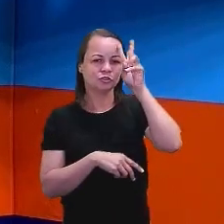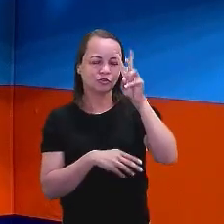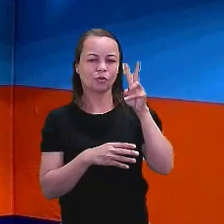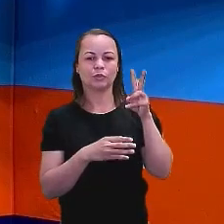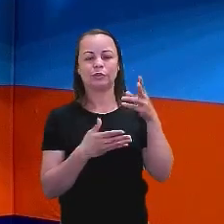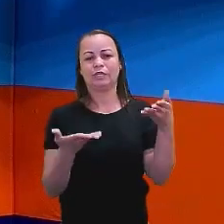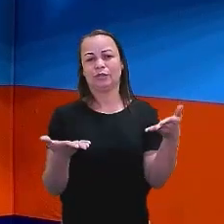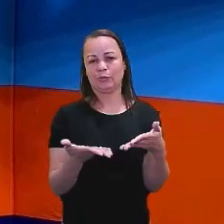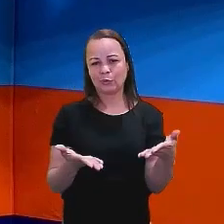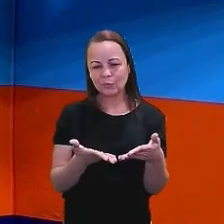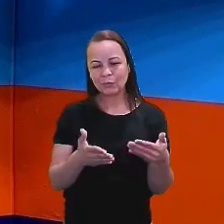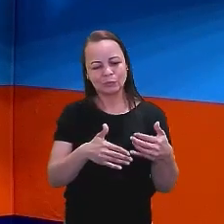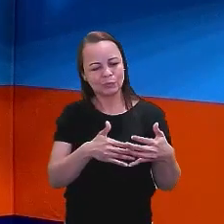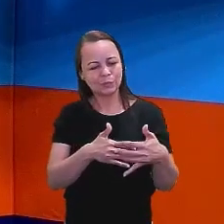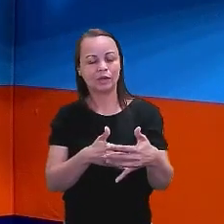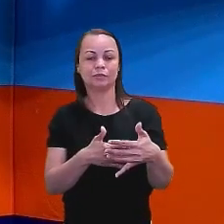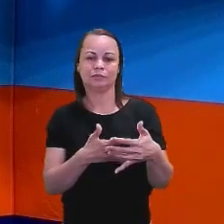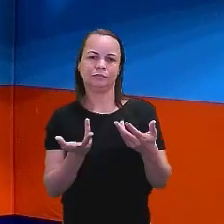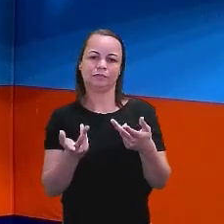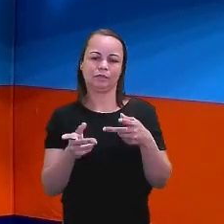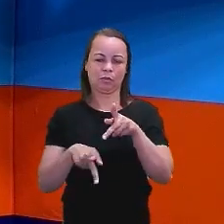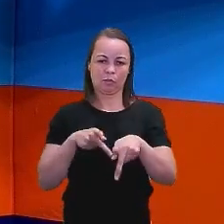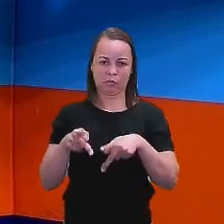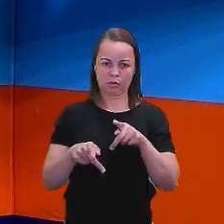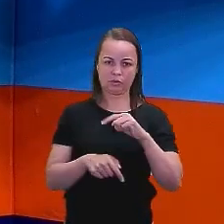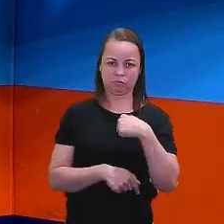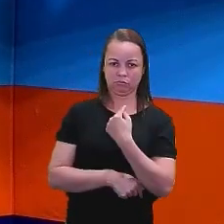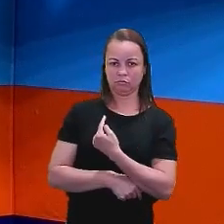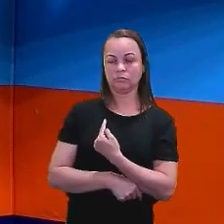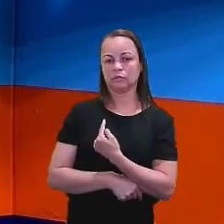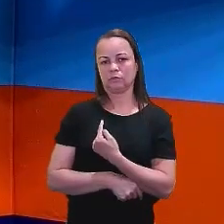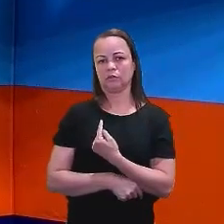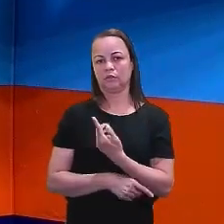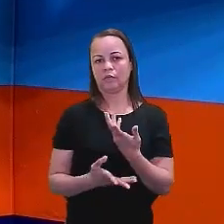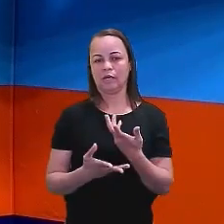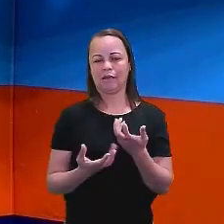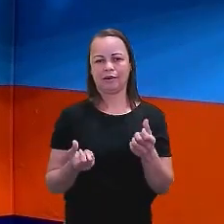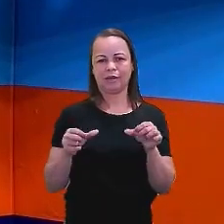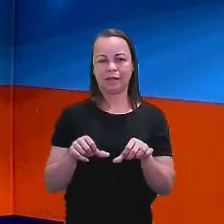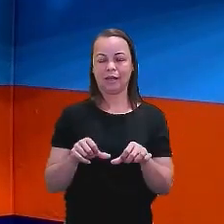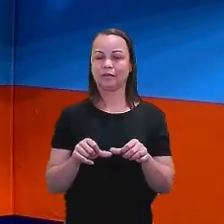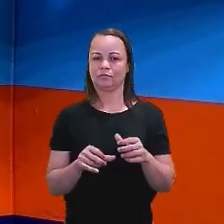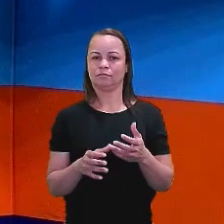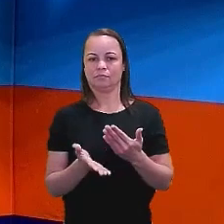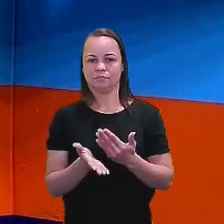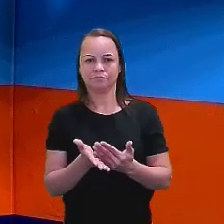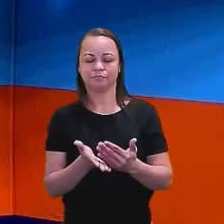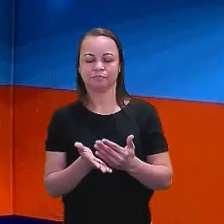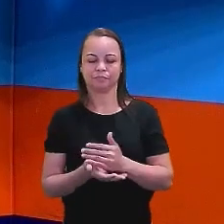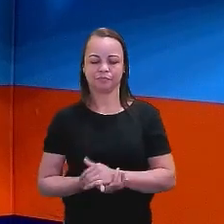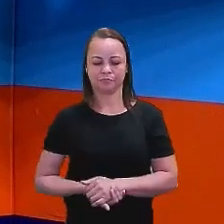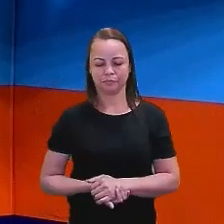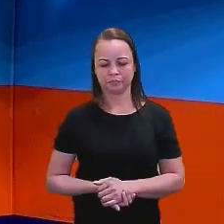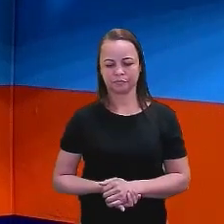hoje essa parcela dessa população, da nossa população, é relegada a passar. Então, vejam,